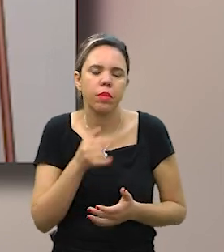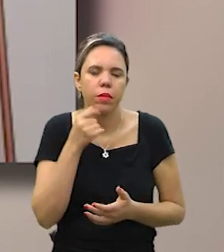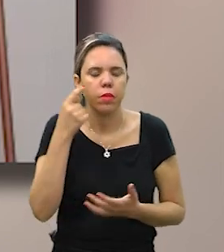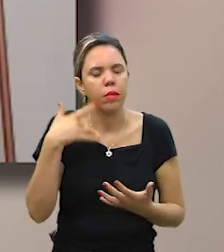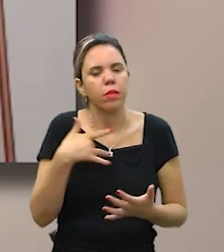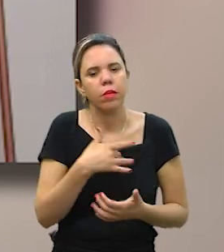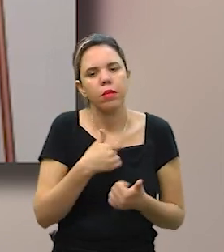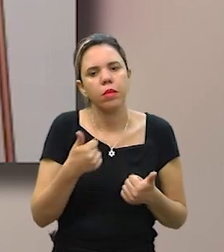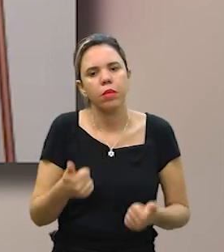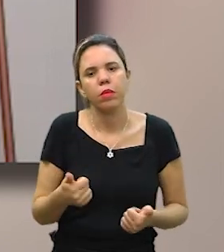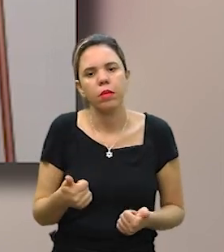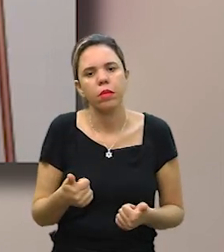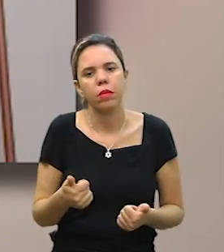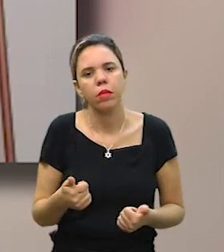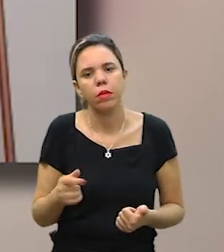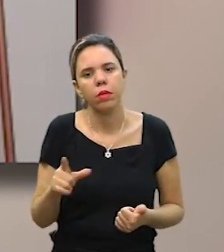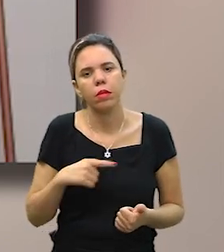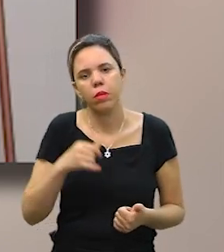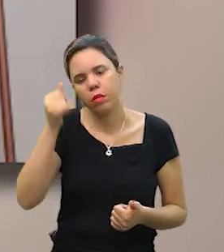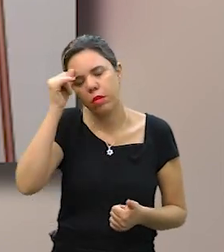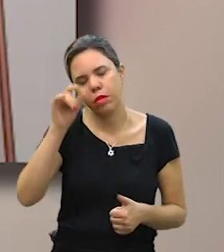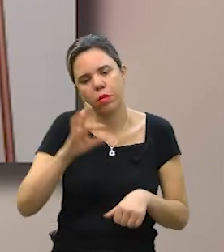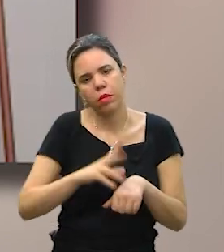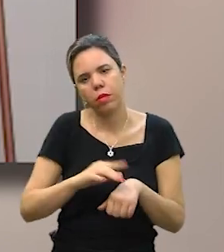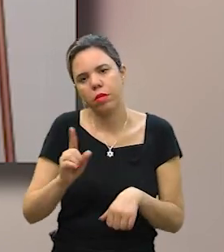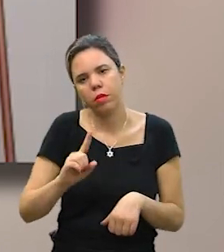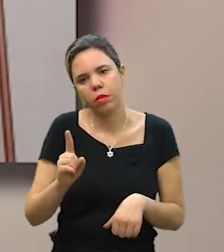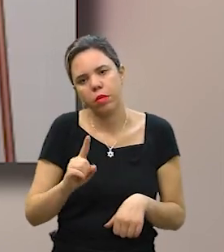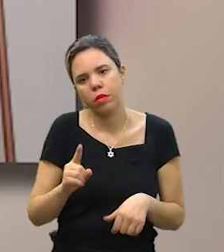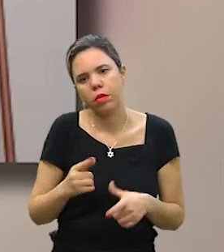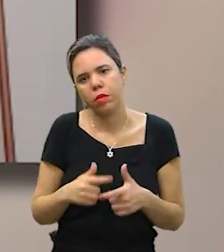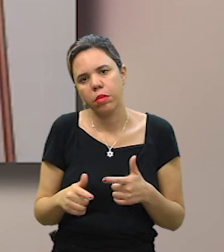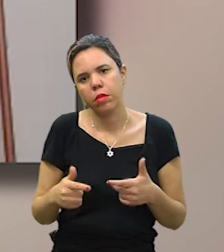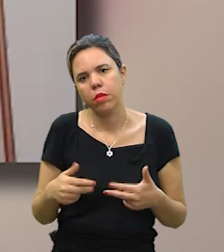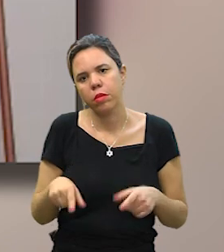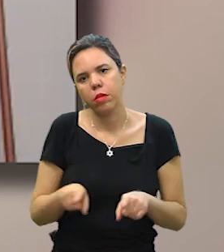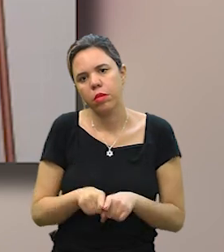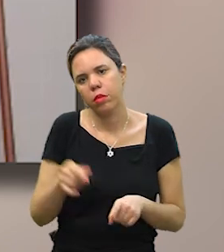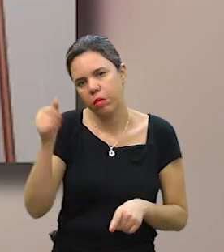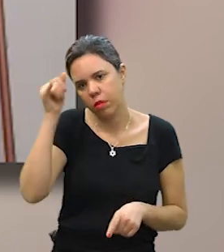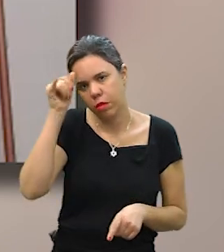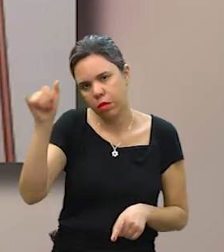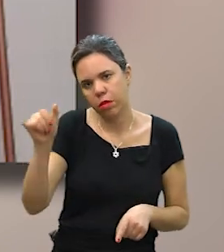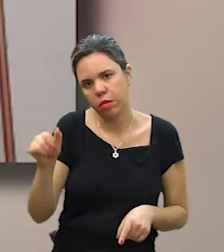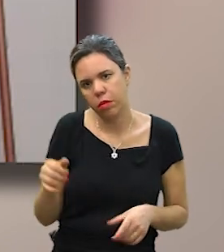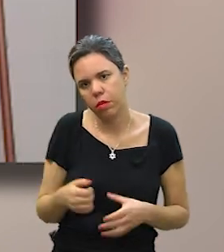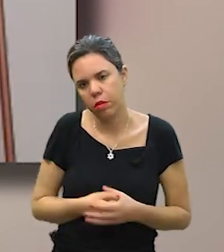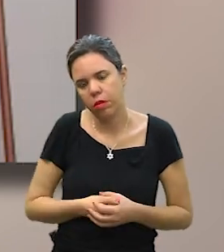enfim, tem saúde, né? E nisso a gente não evita só doenças, a gente evita também